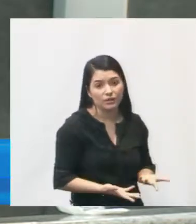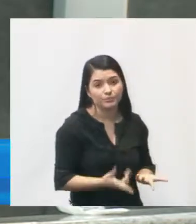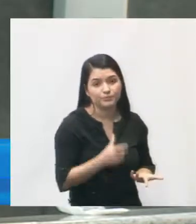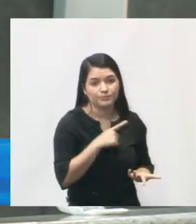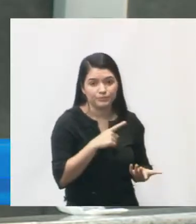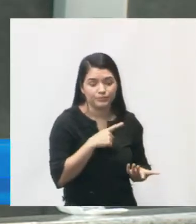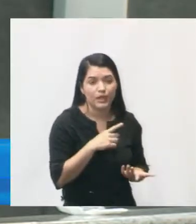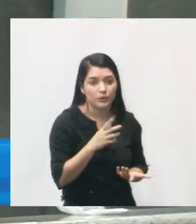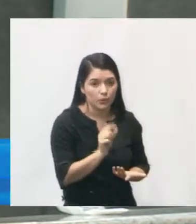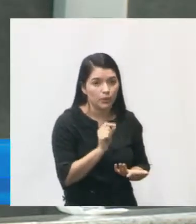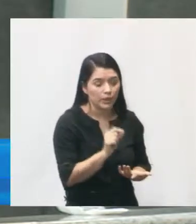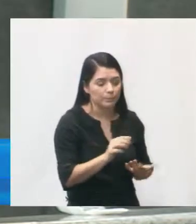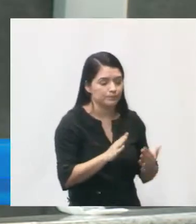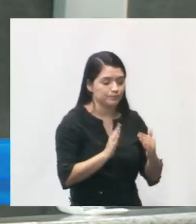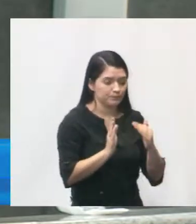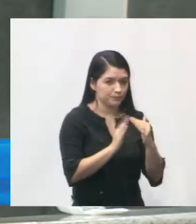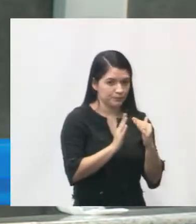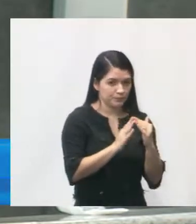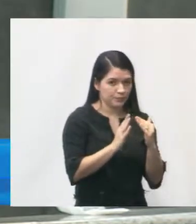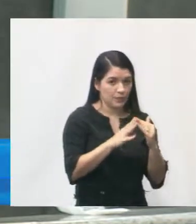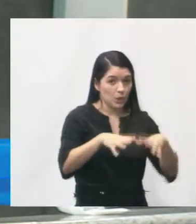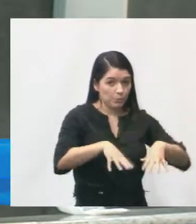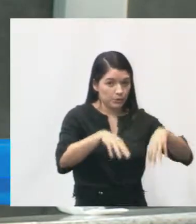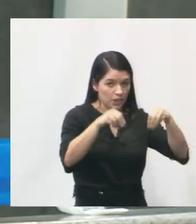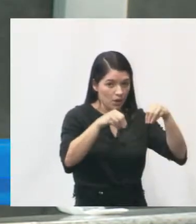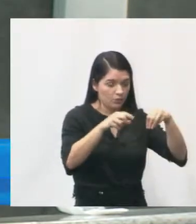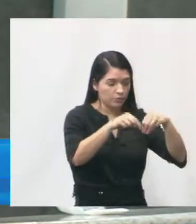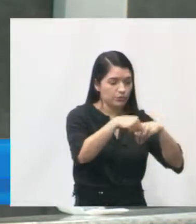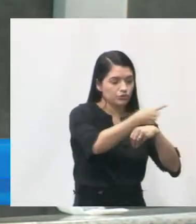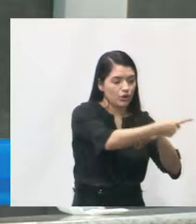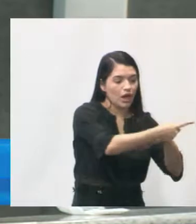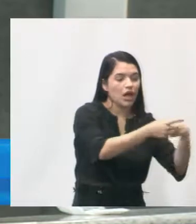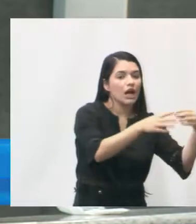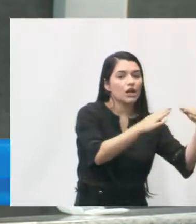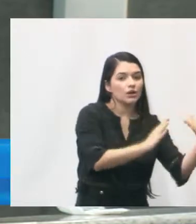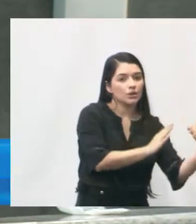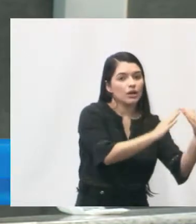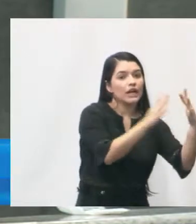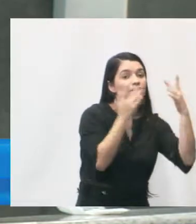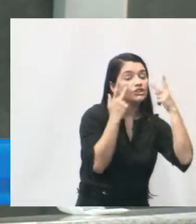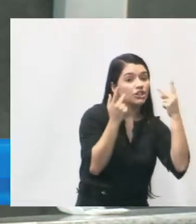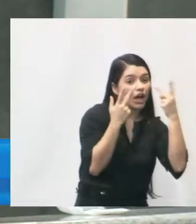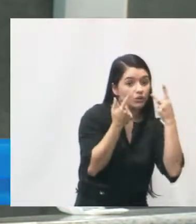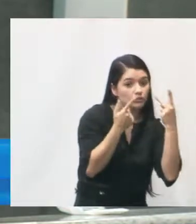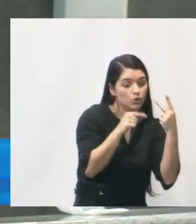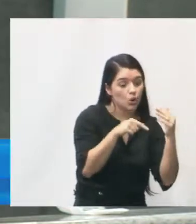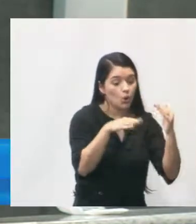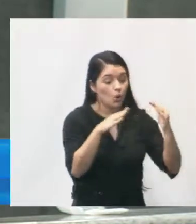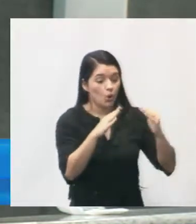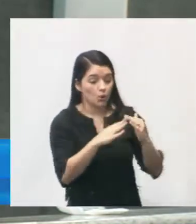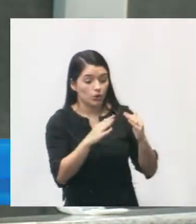previsto um museu e um teatro. O museu ocupando uma área muito maior que o teatro.